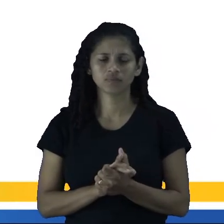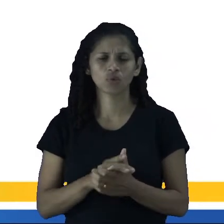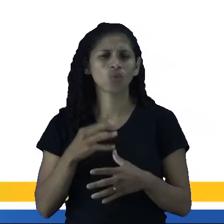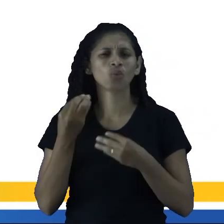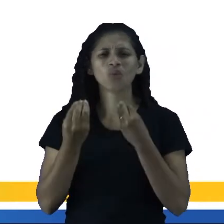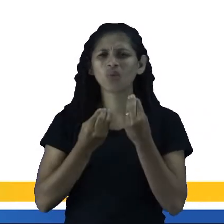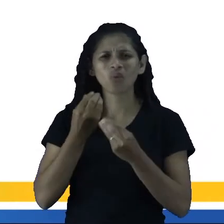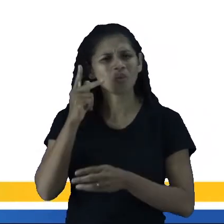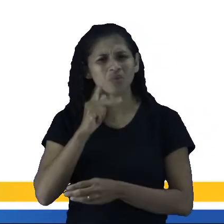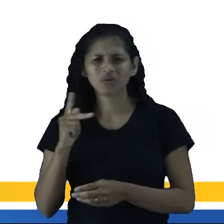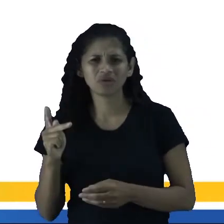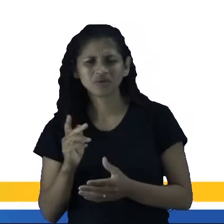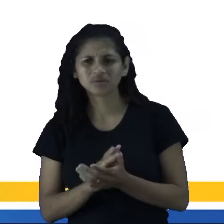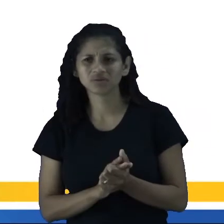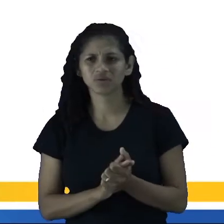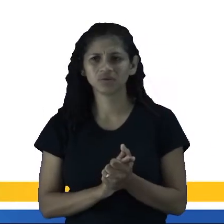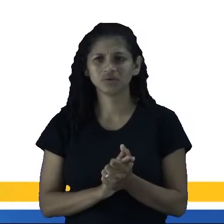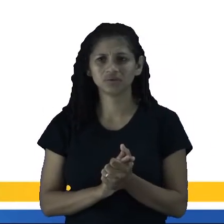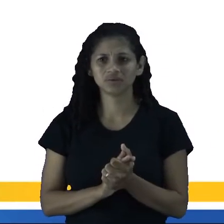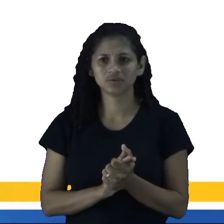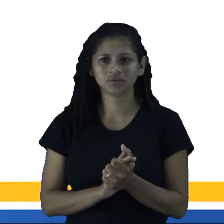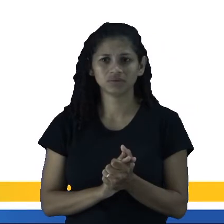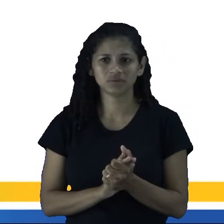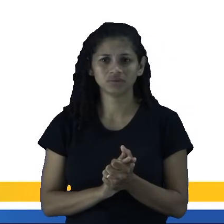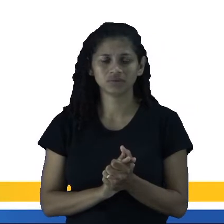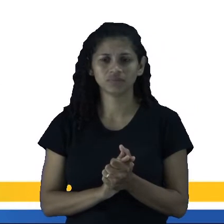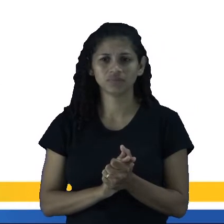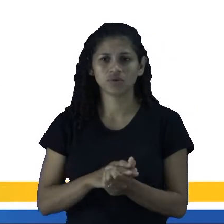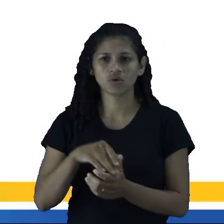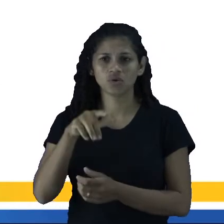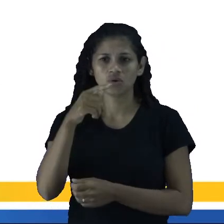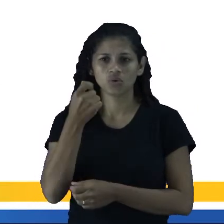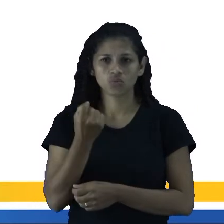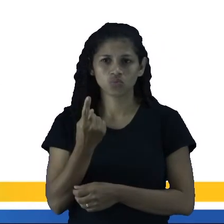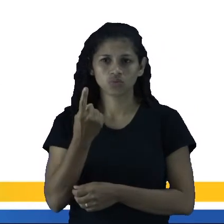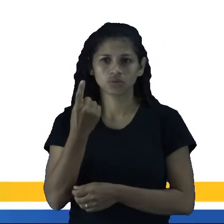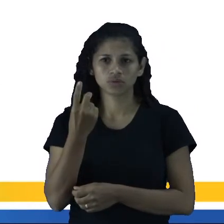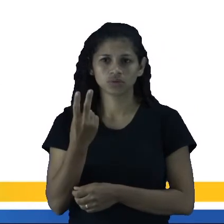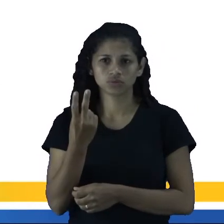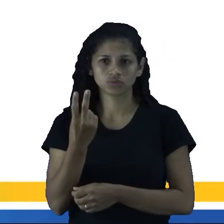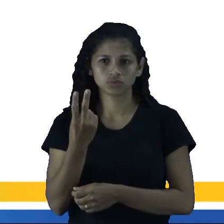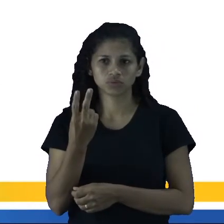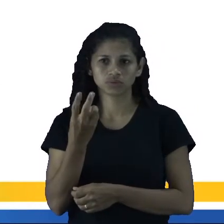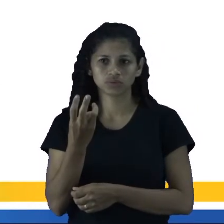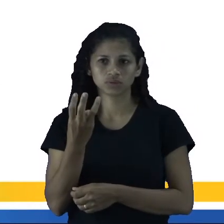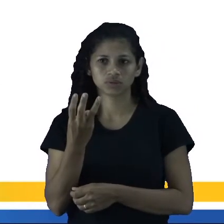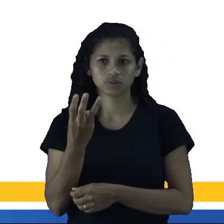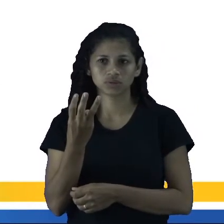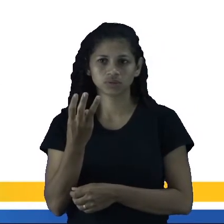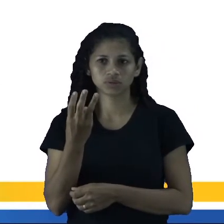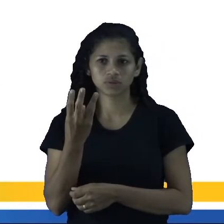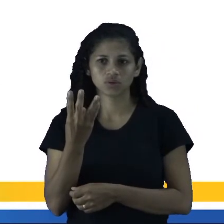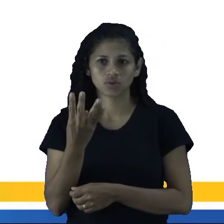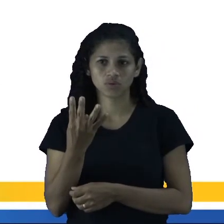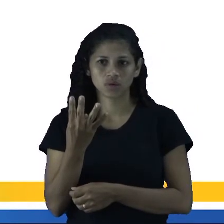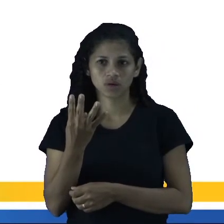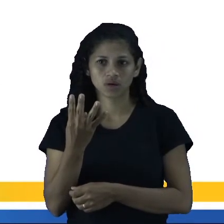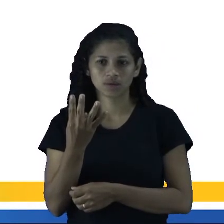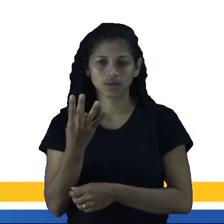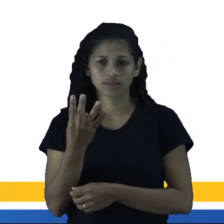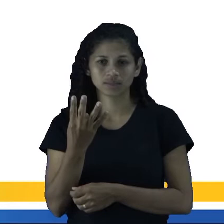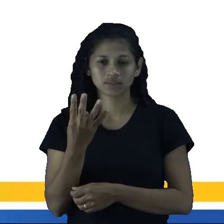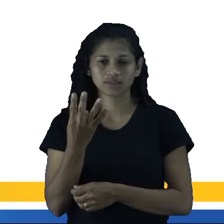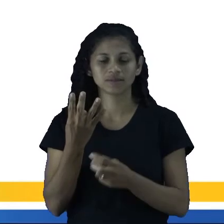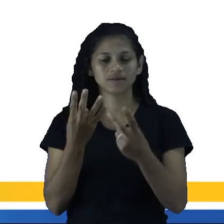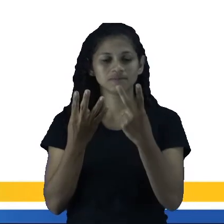Como assim, professor? Nesse caso aqui, ó. 1, 2, 3, 4 e as duas conta como